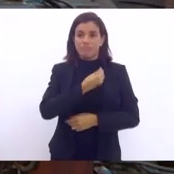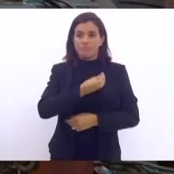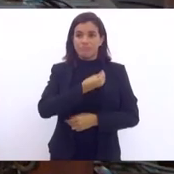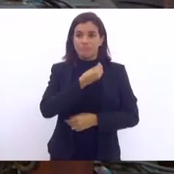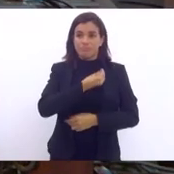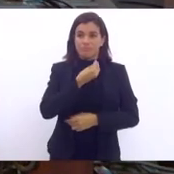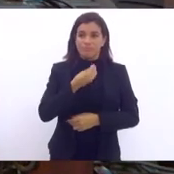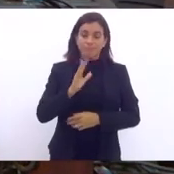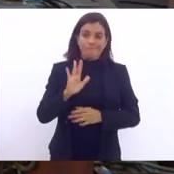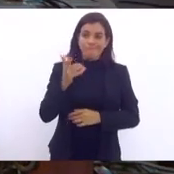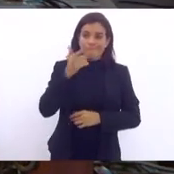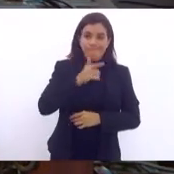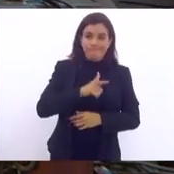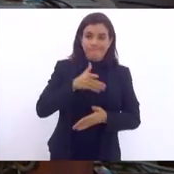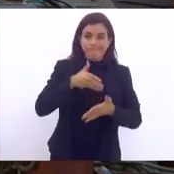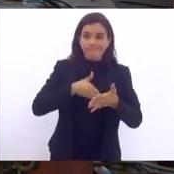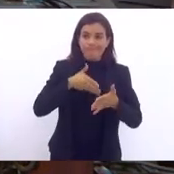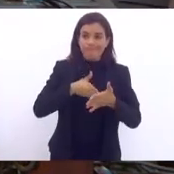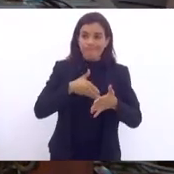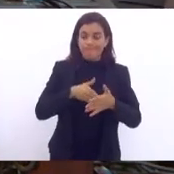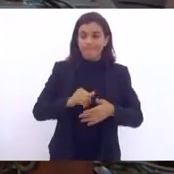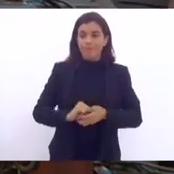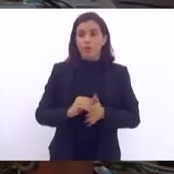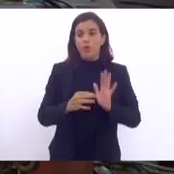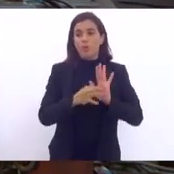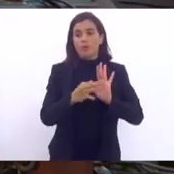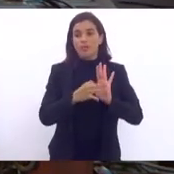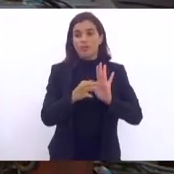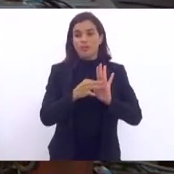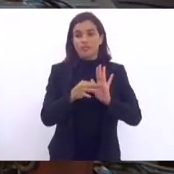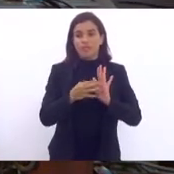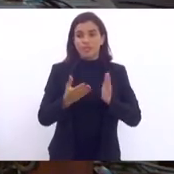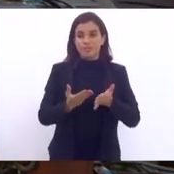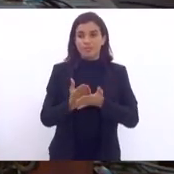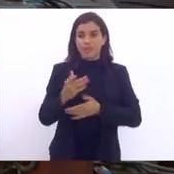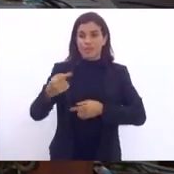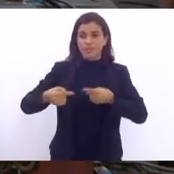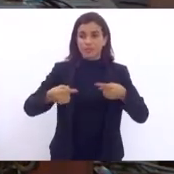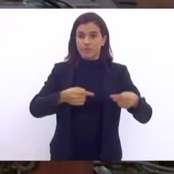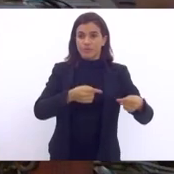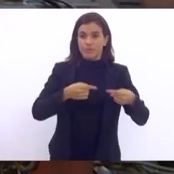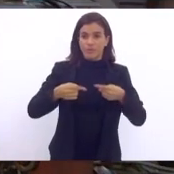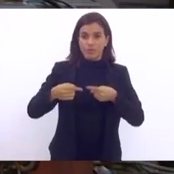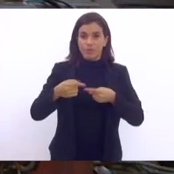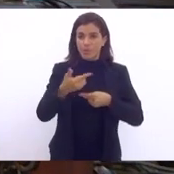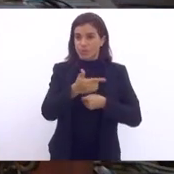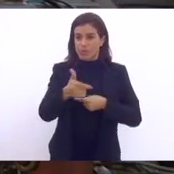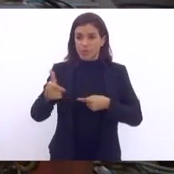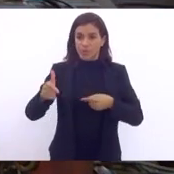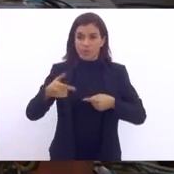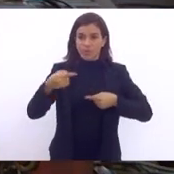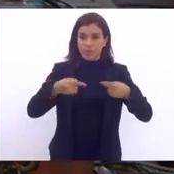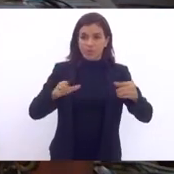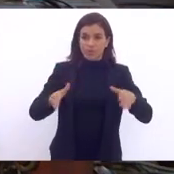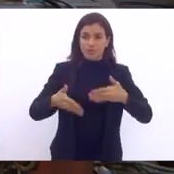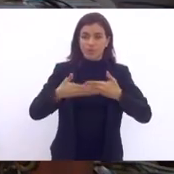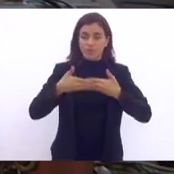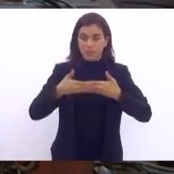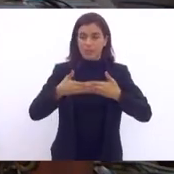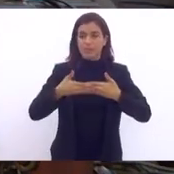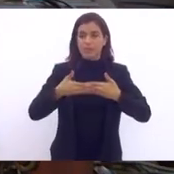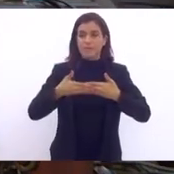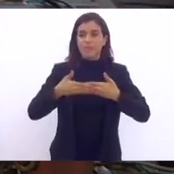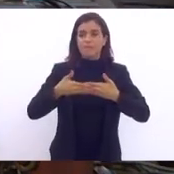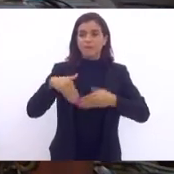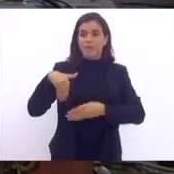os pareceres emitidos em discussão, não havendo quem queira discutir, encerrada a discussão, em votação, senhores que